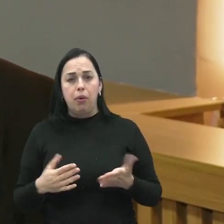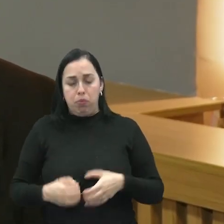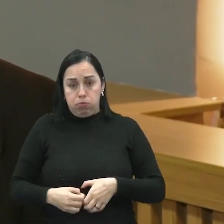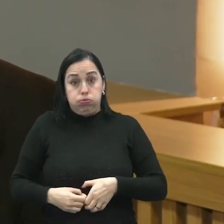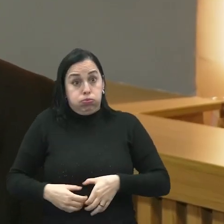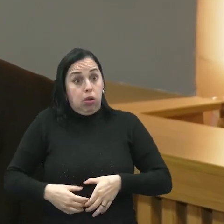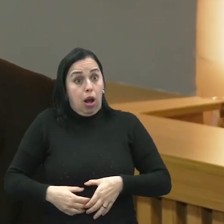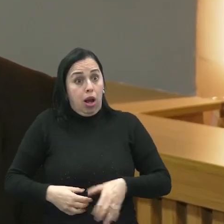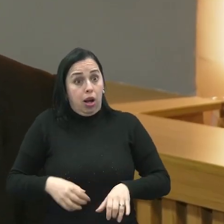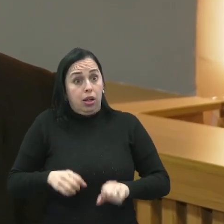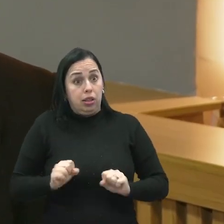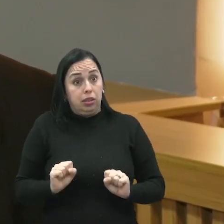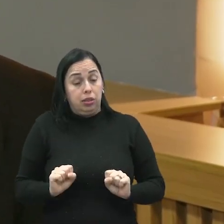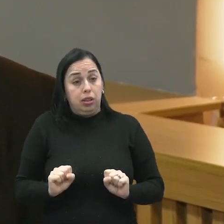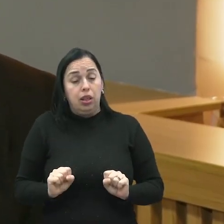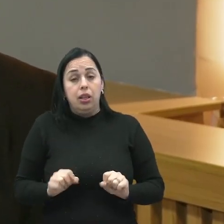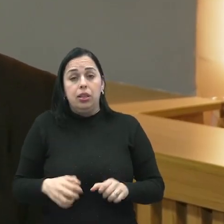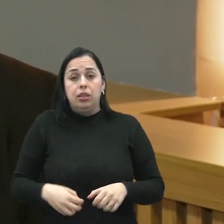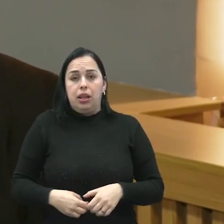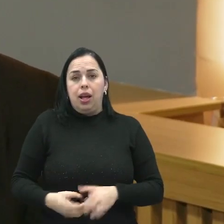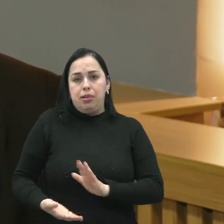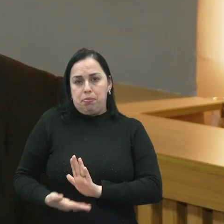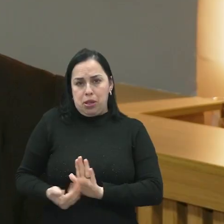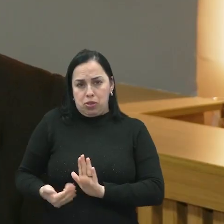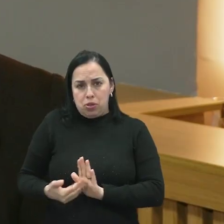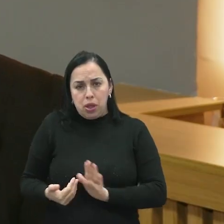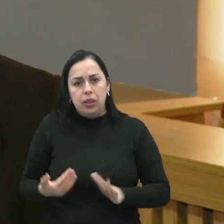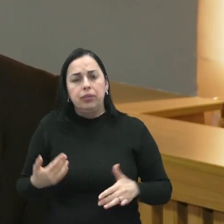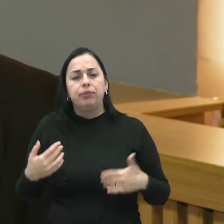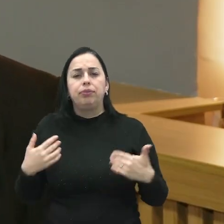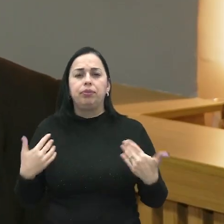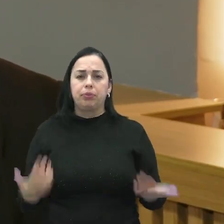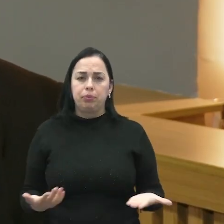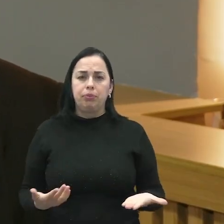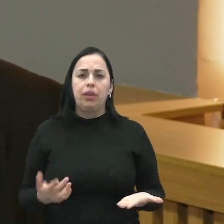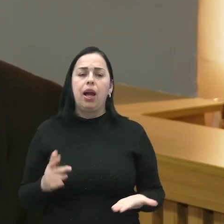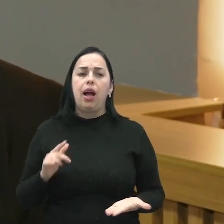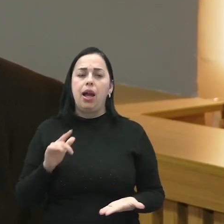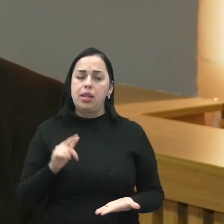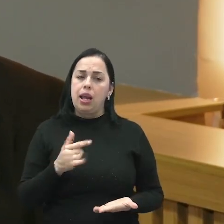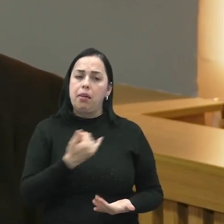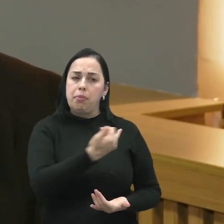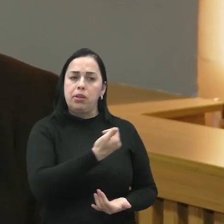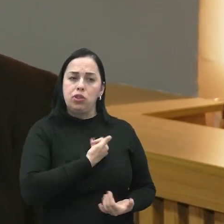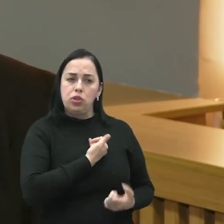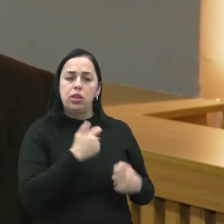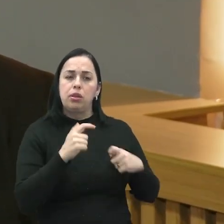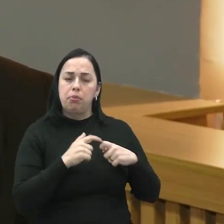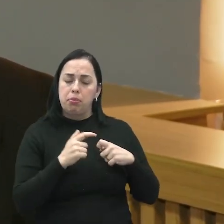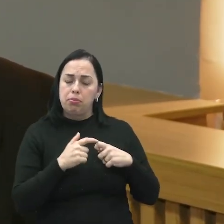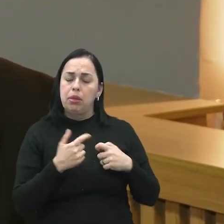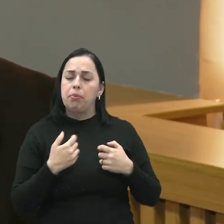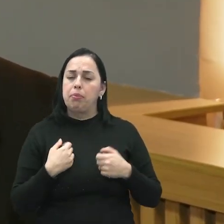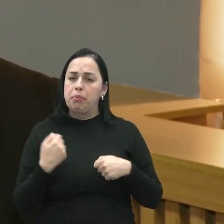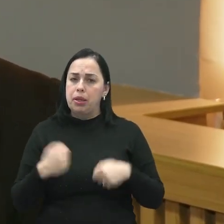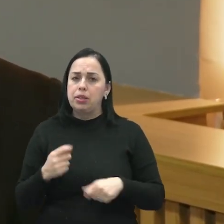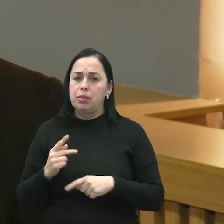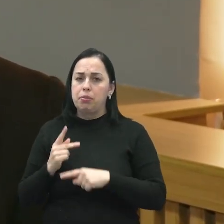né, para ser retirado ali na colonoscopia. E aí ela me indicou para que